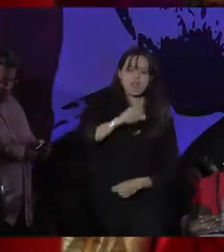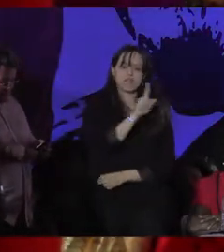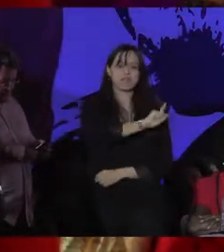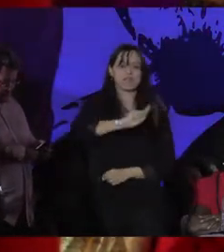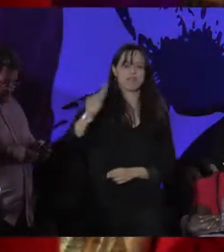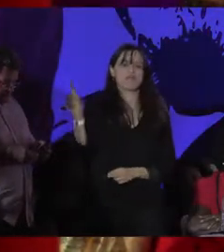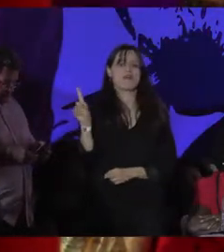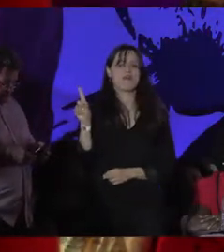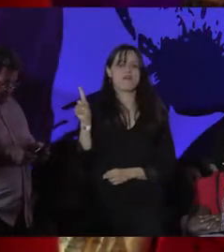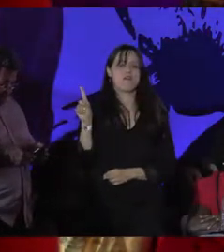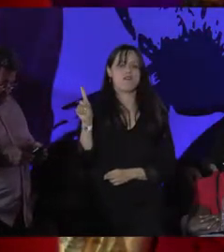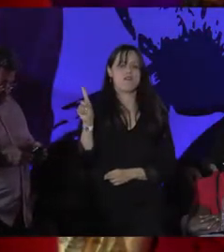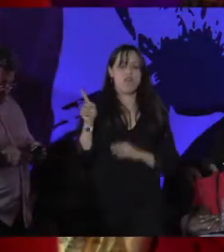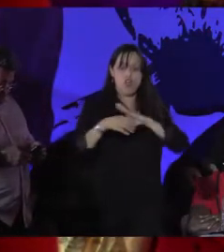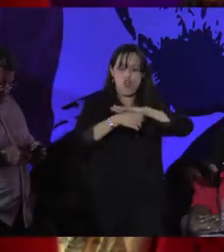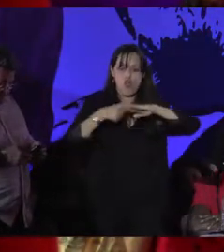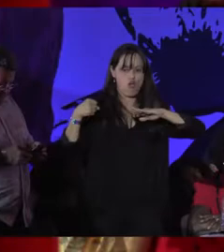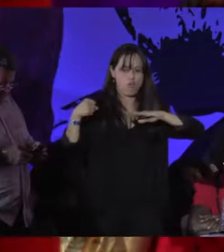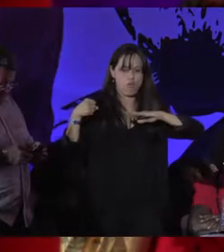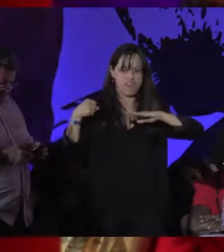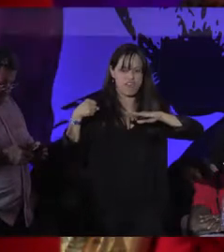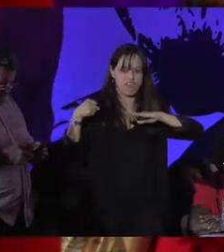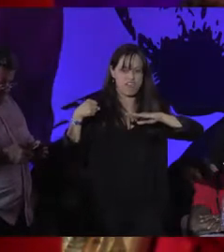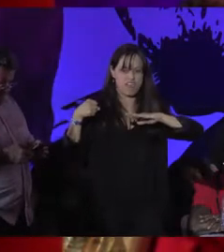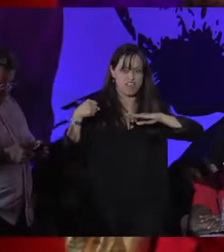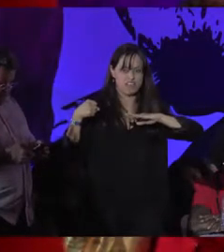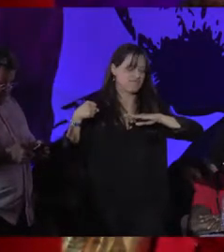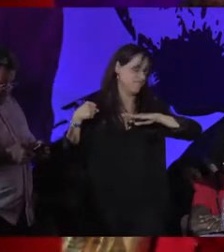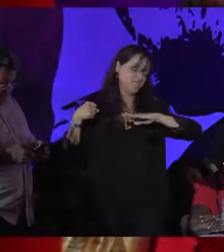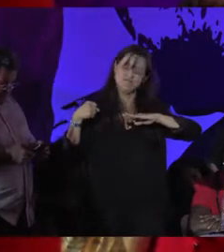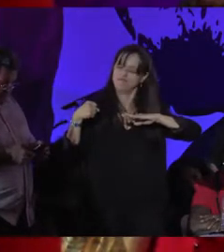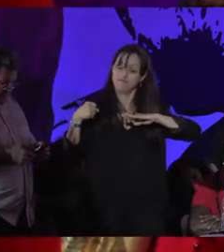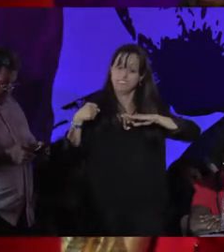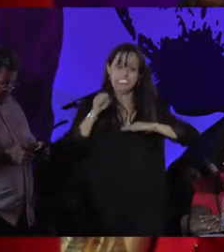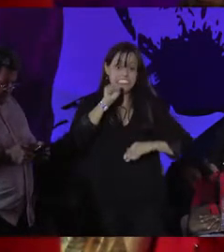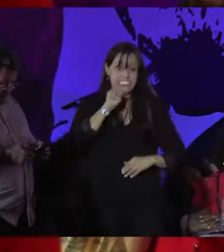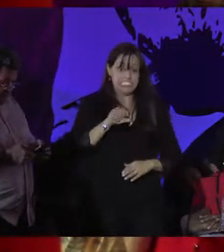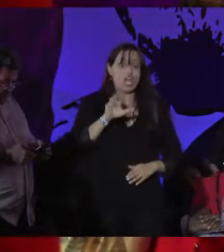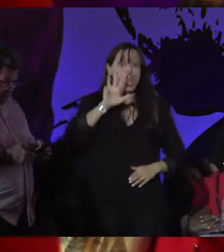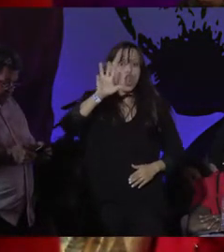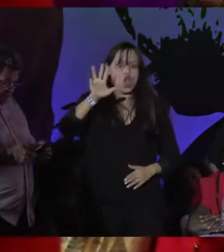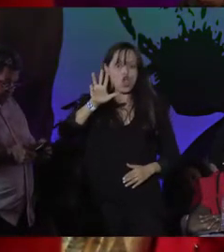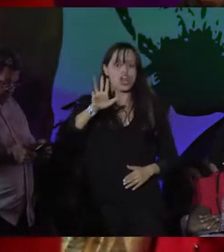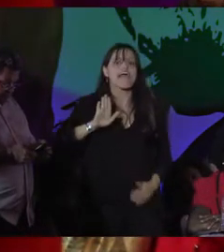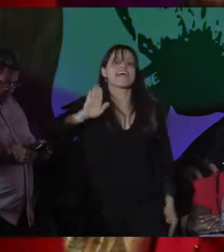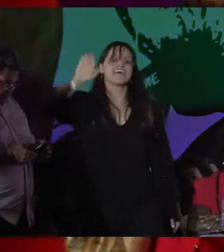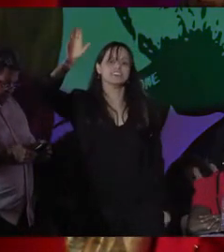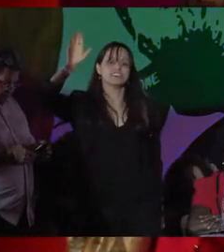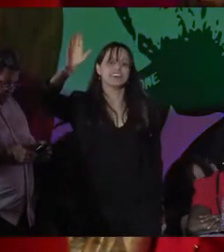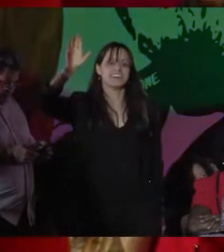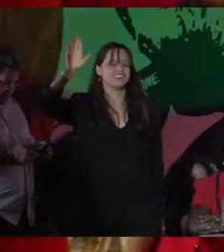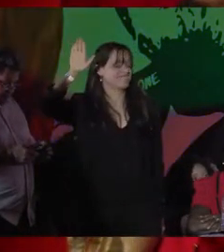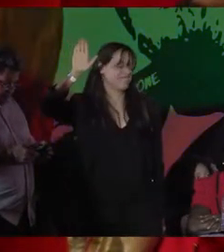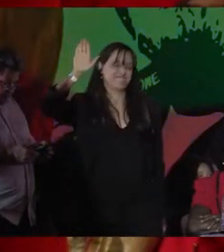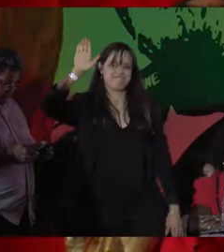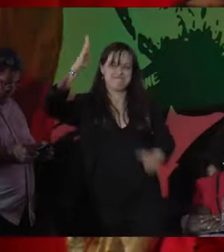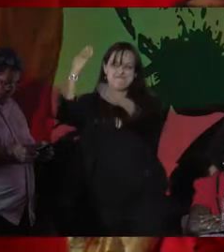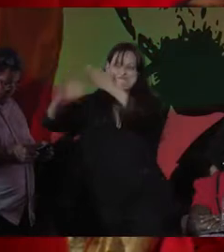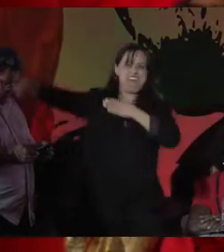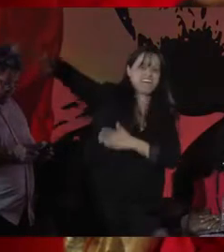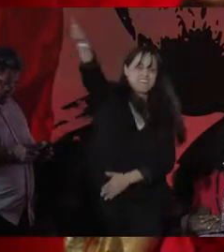não se fecha se o Lula for candidato a presidente da República.